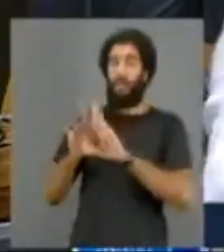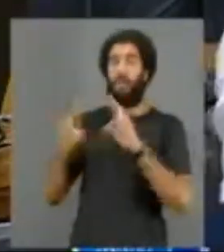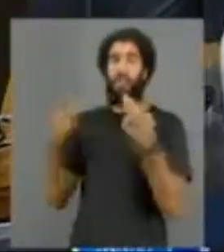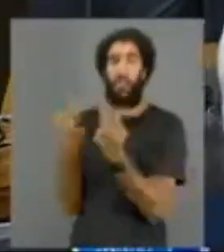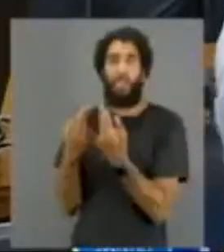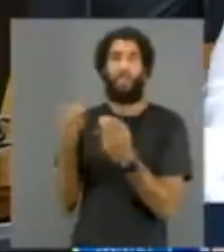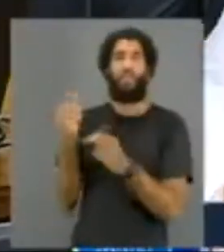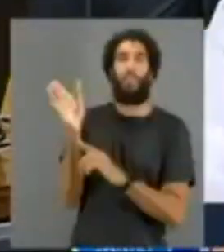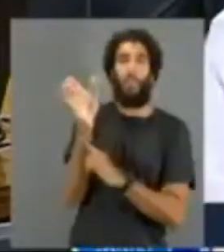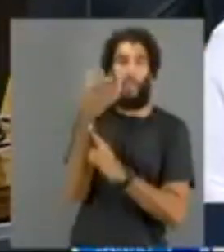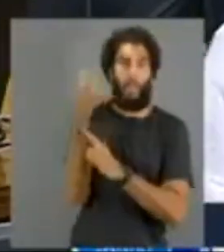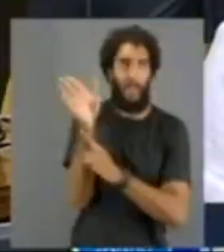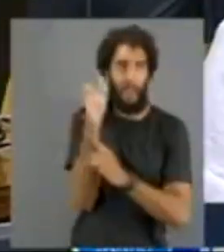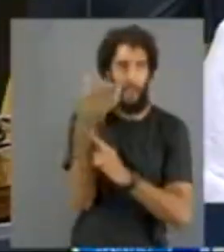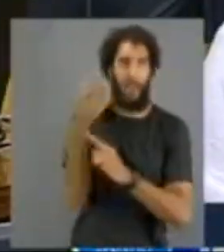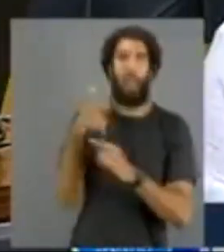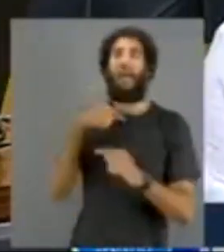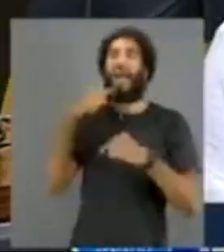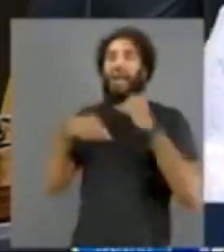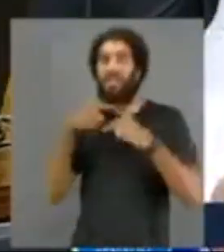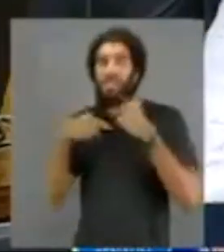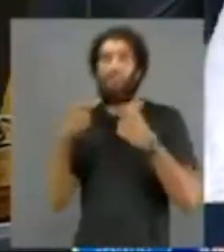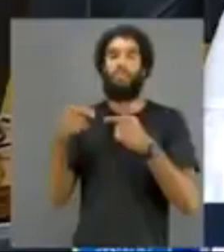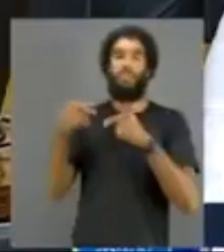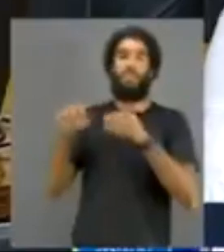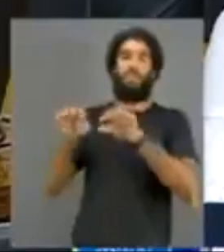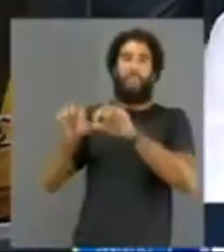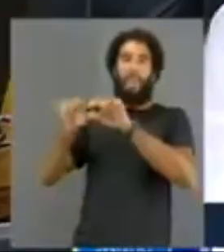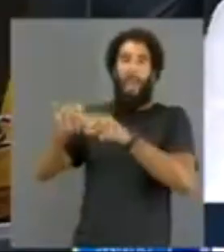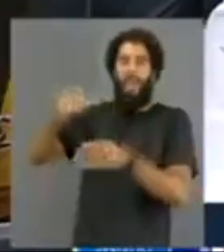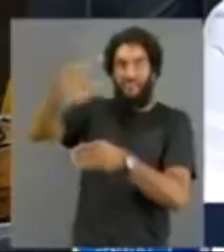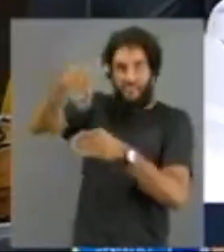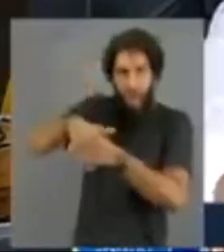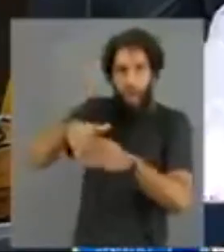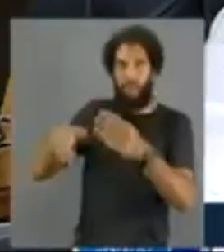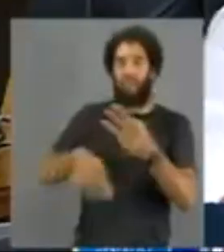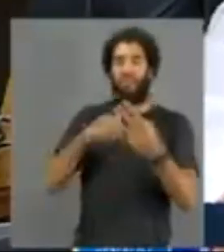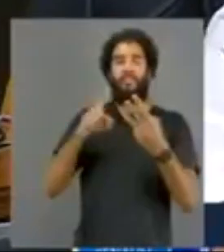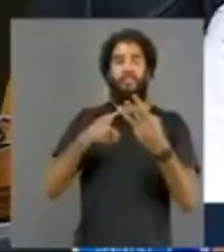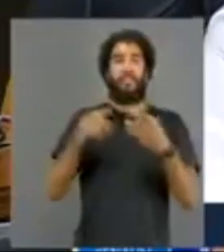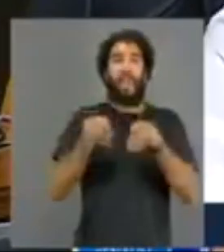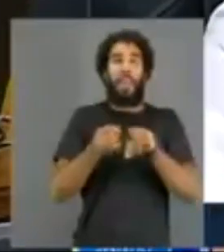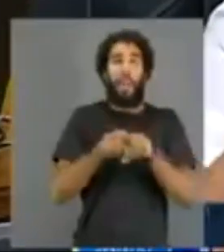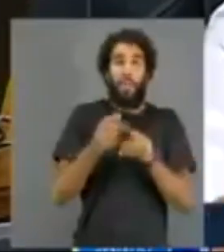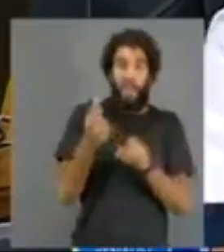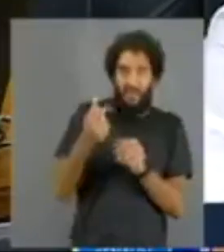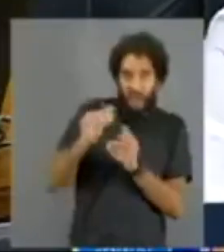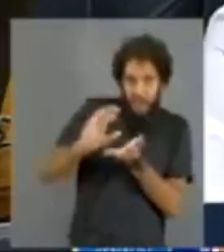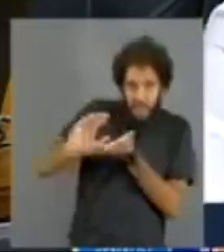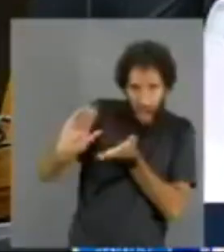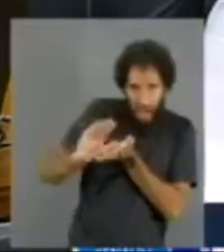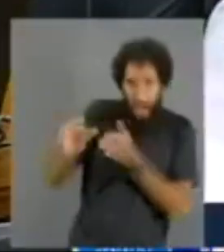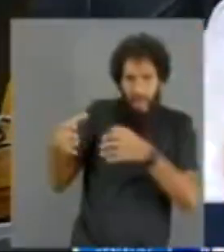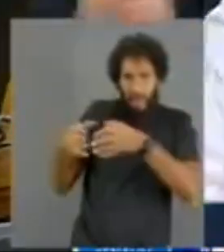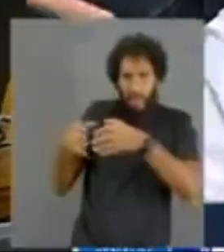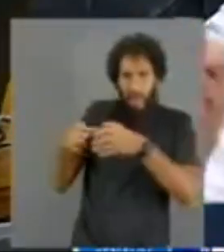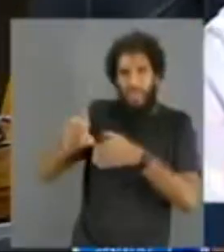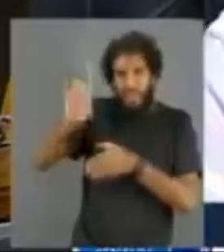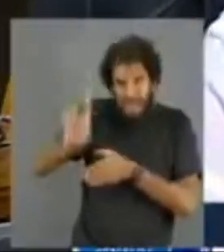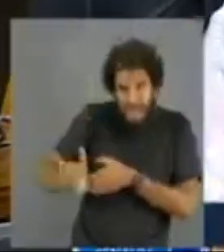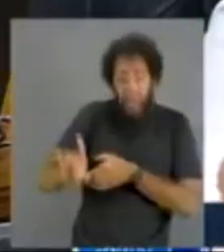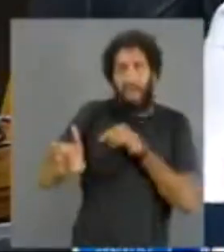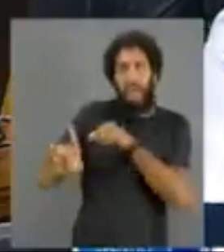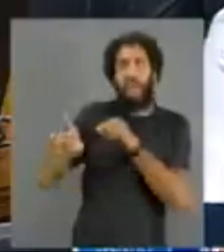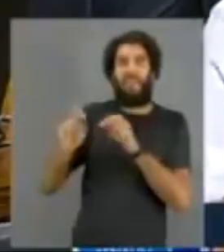embaixadores para colocar em dúvida o sistema eletrônico, financiando uma extrema-direita radicalizada que fez